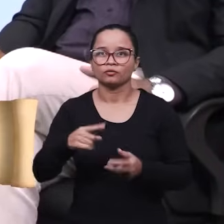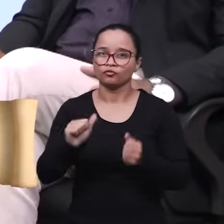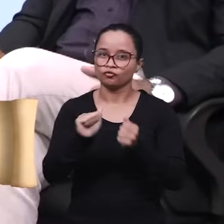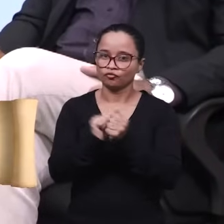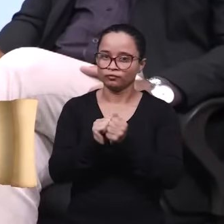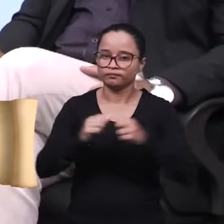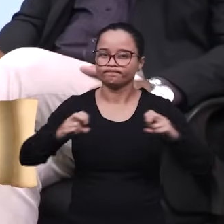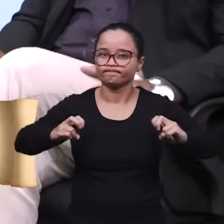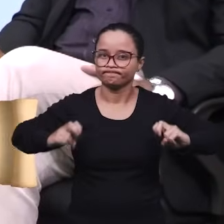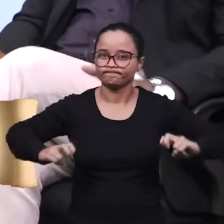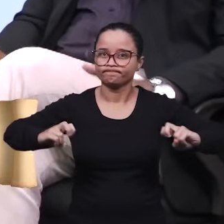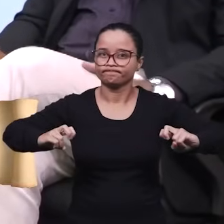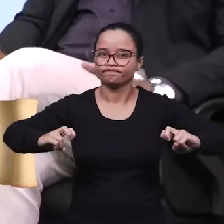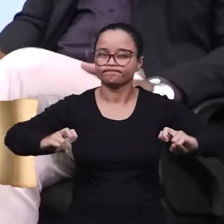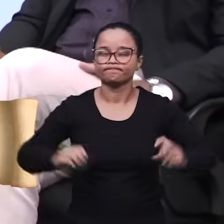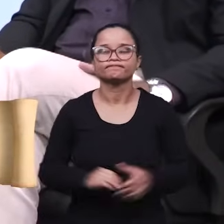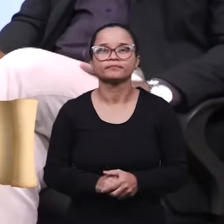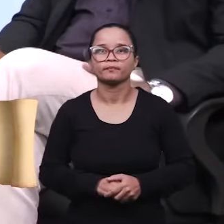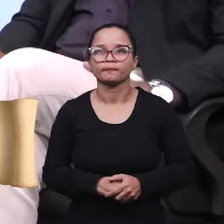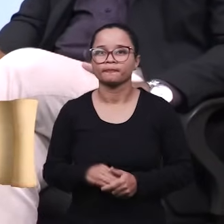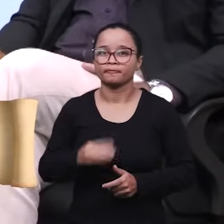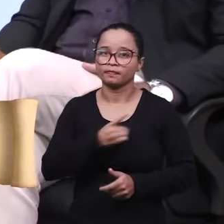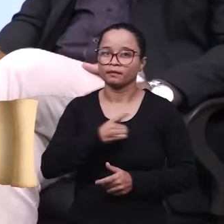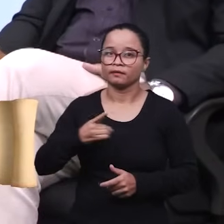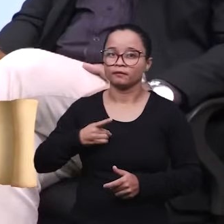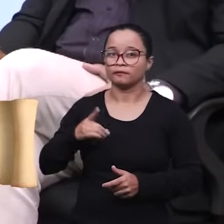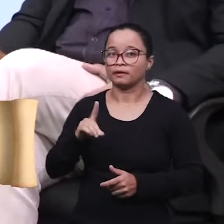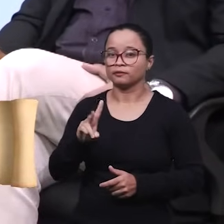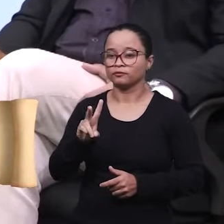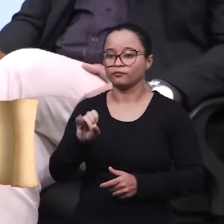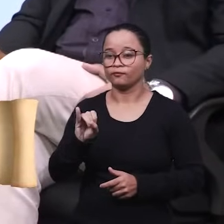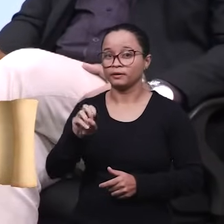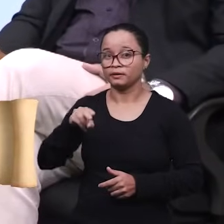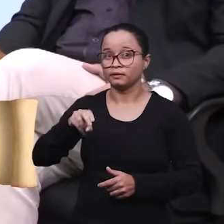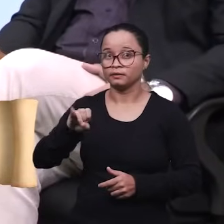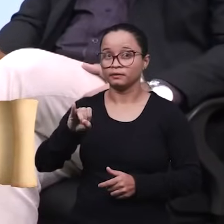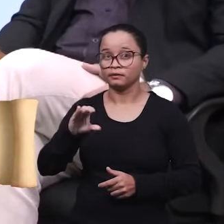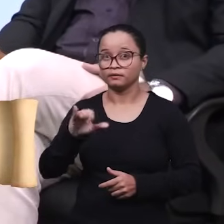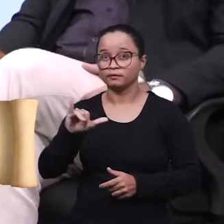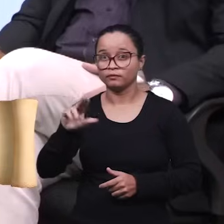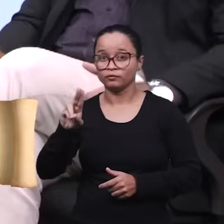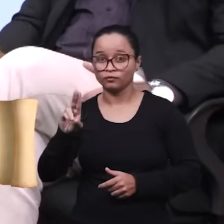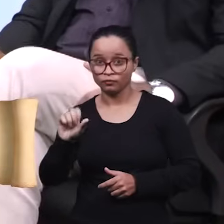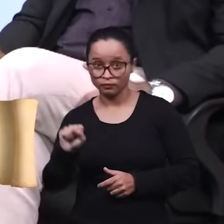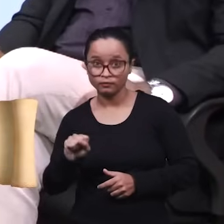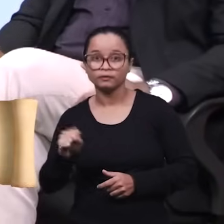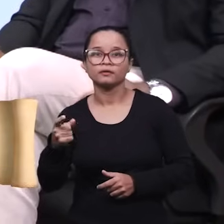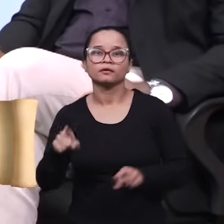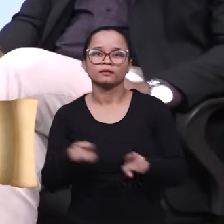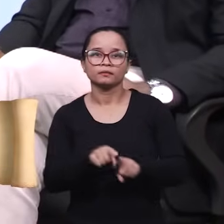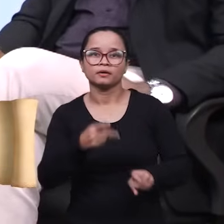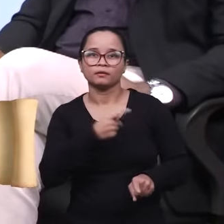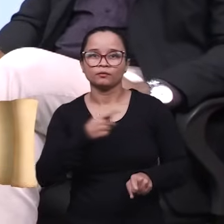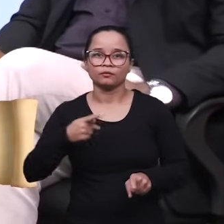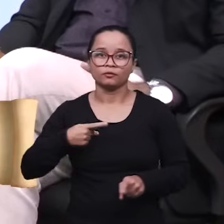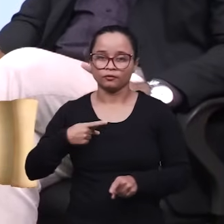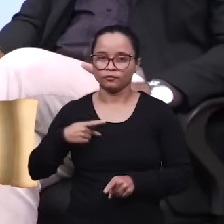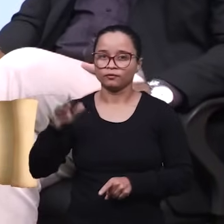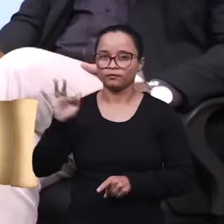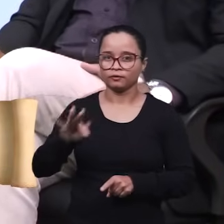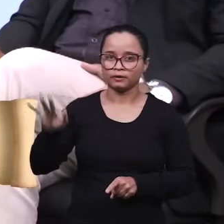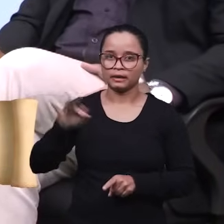de mesa, Diácono Vinícius, que também é professor universitário em Ciência